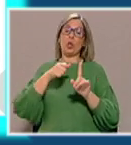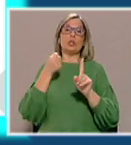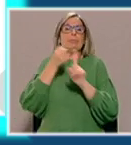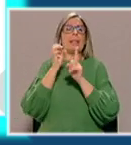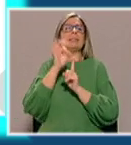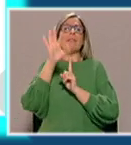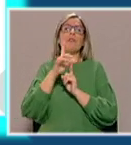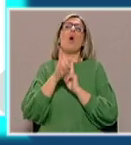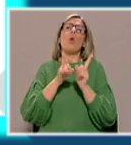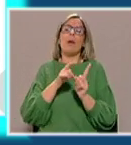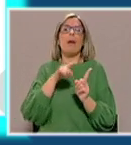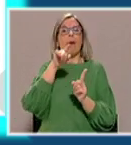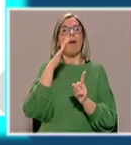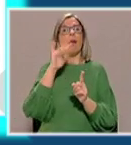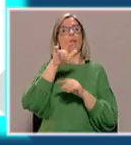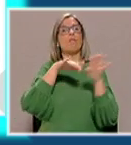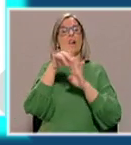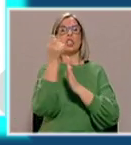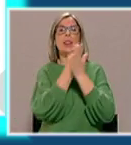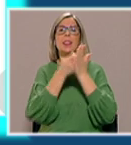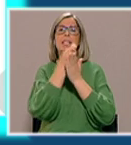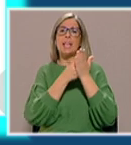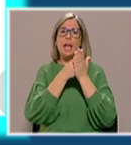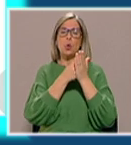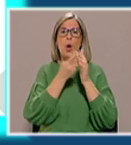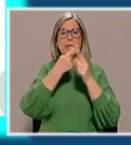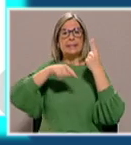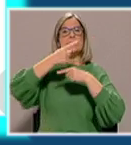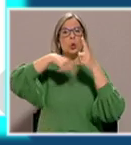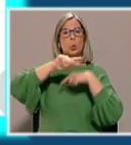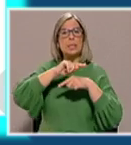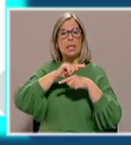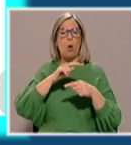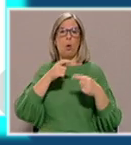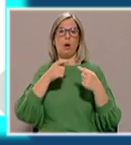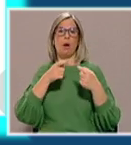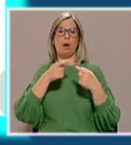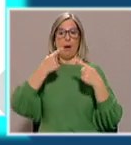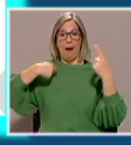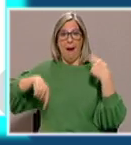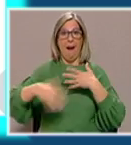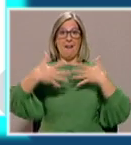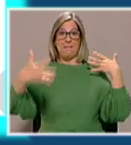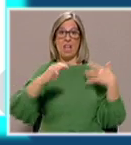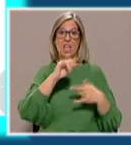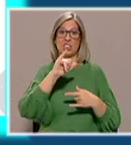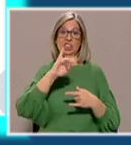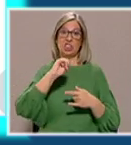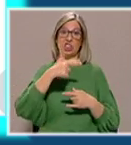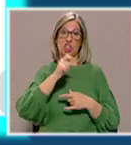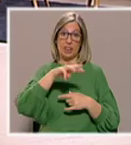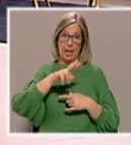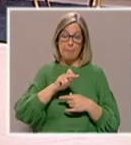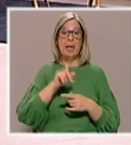desenhe uma representação das circulações sistémica e pulmonar. Portanto, mesmo que quisesses dar a resposta, Marta, repara que tinhas que desenhar aqui, o que demoraria um bocadinho mais